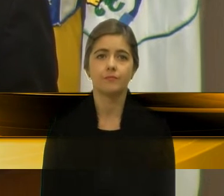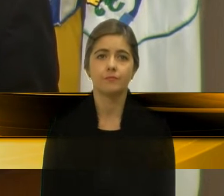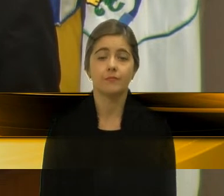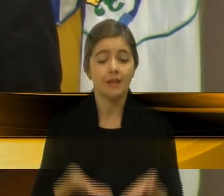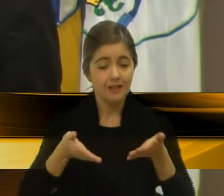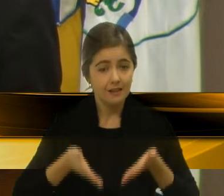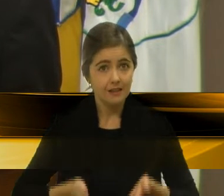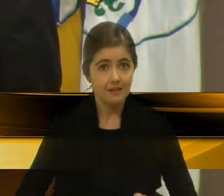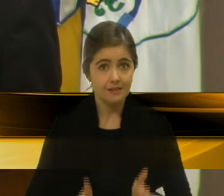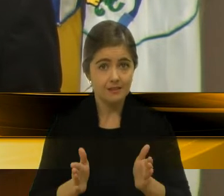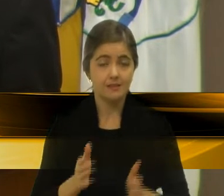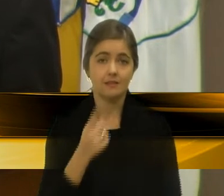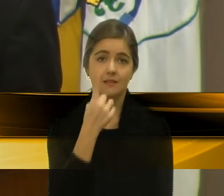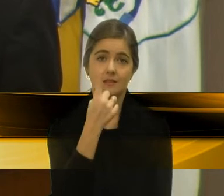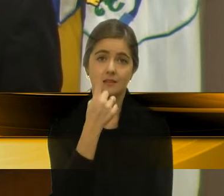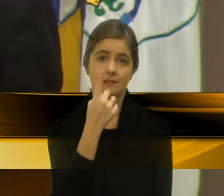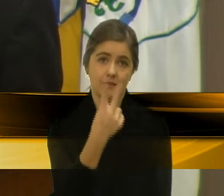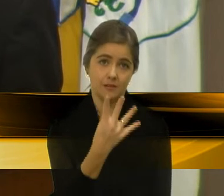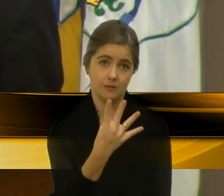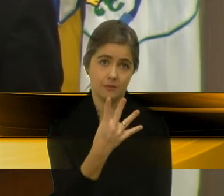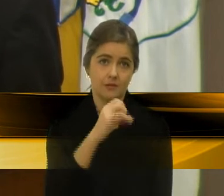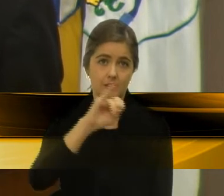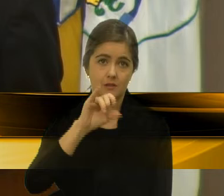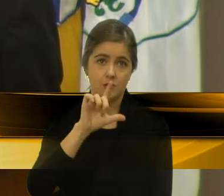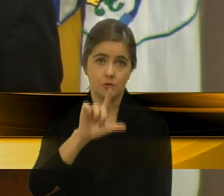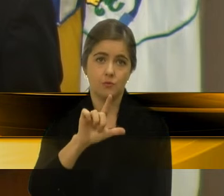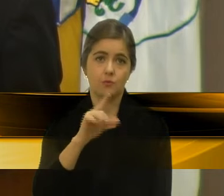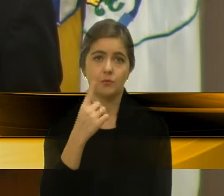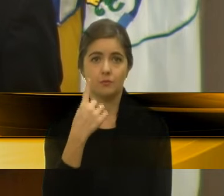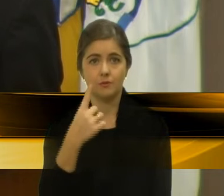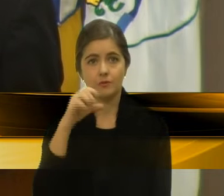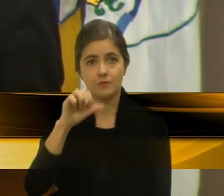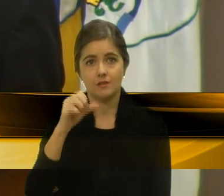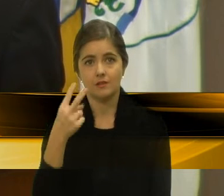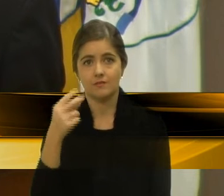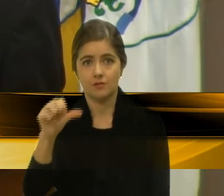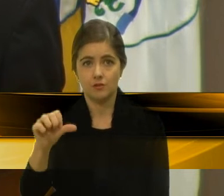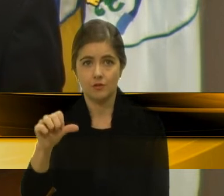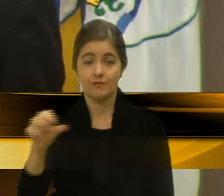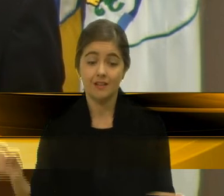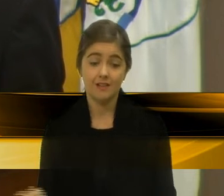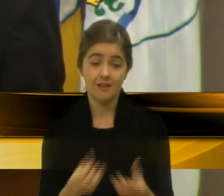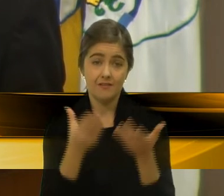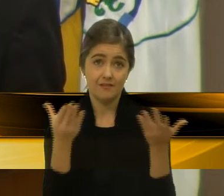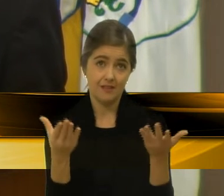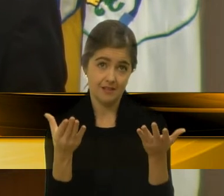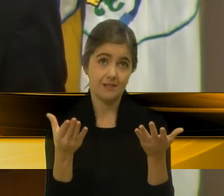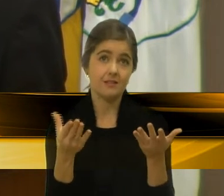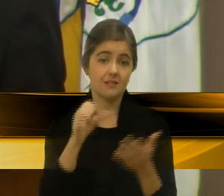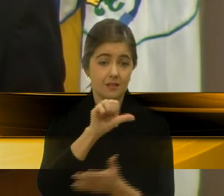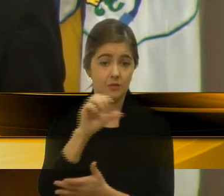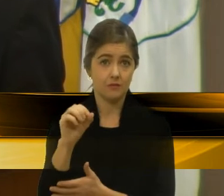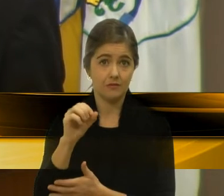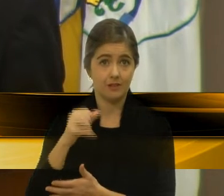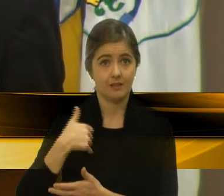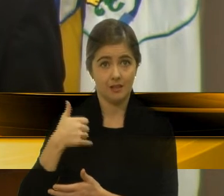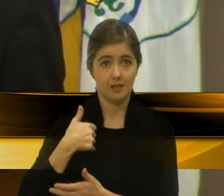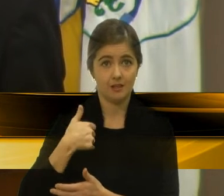Nascida então em 14 de julho de 1929, a festa dos 90 anos foi antecipada em uma